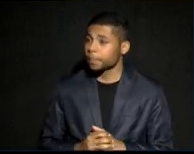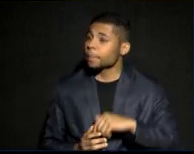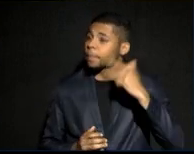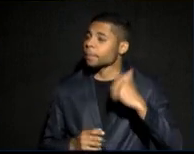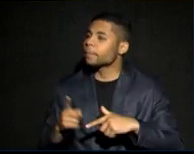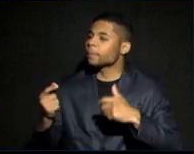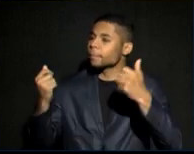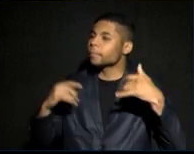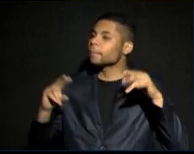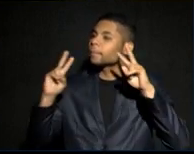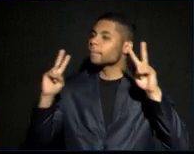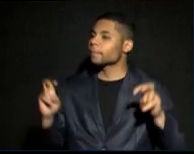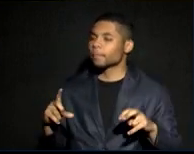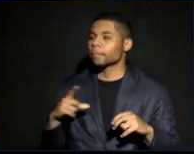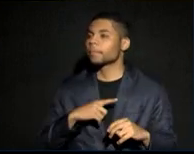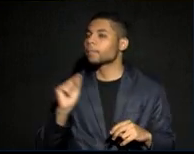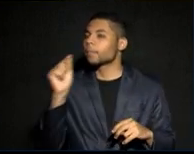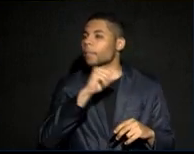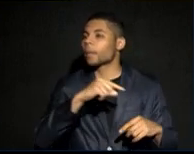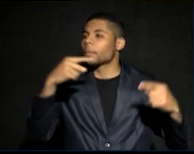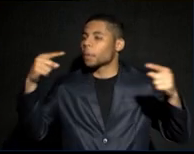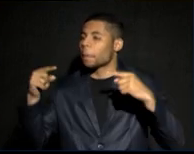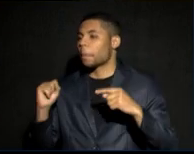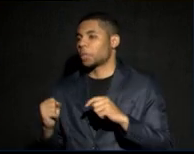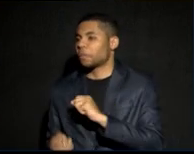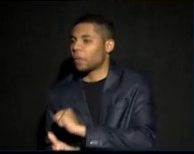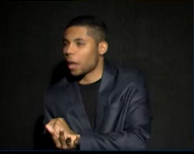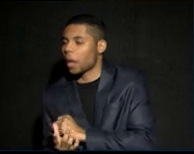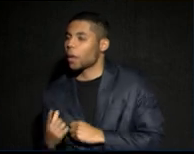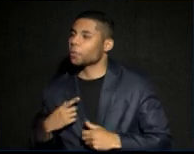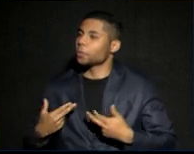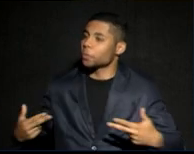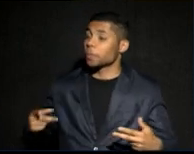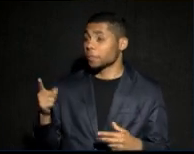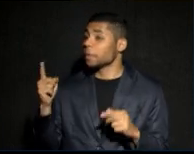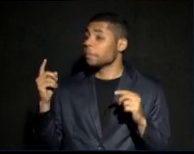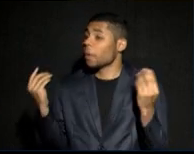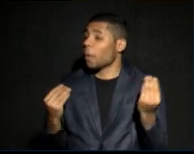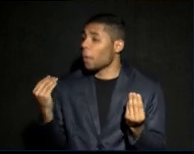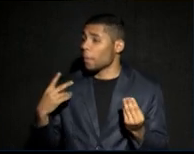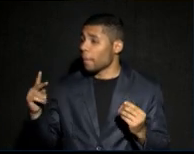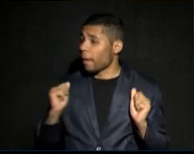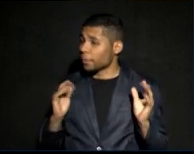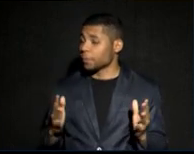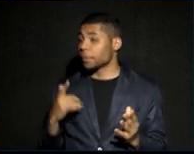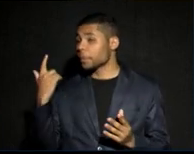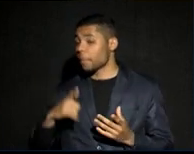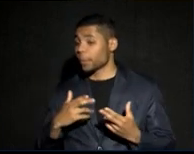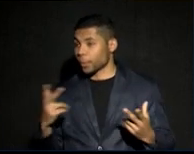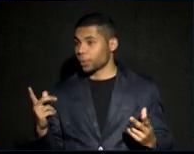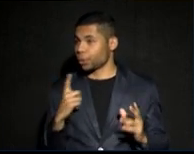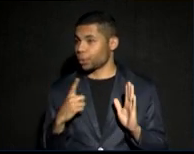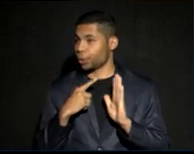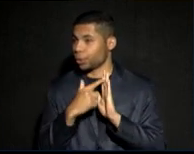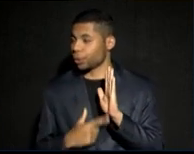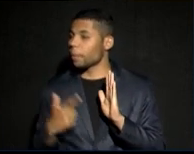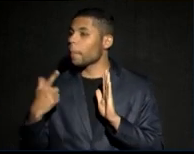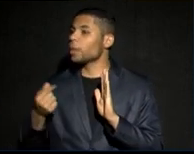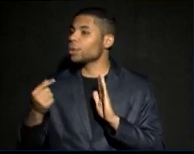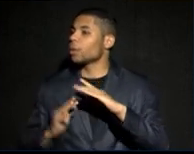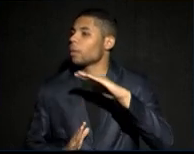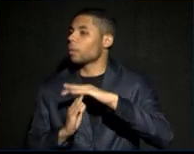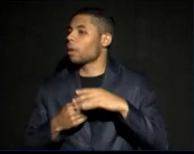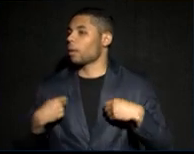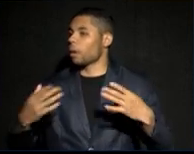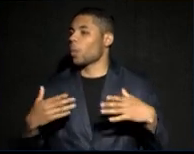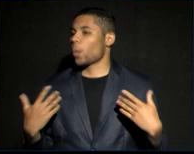me falasse aí das críticas de que pode haver fraude como é que vocês vão lidar com isso que tipo de produto vai entrar quanto de dinheiro